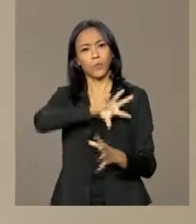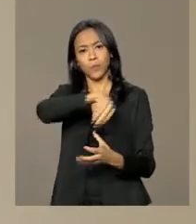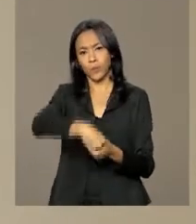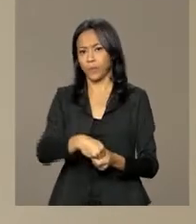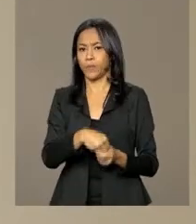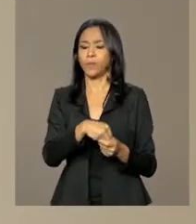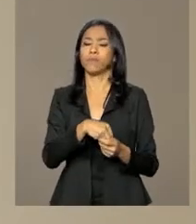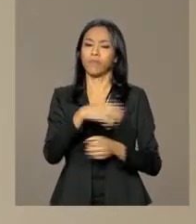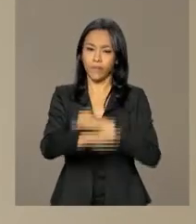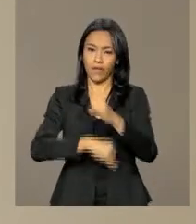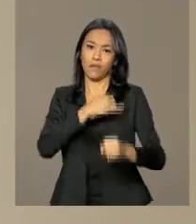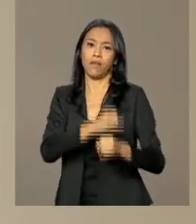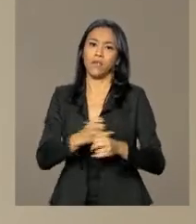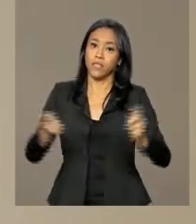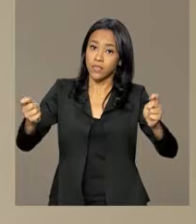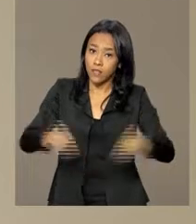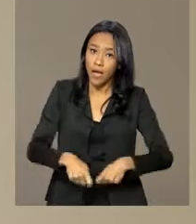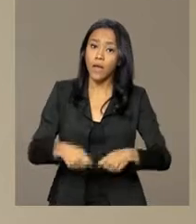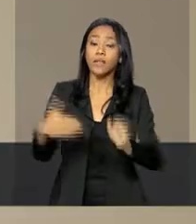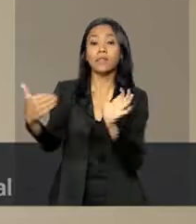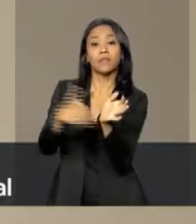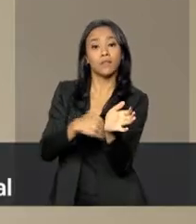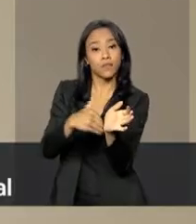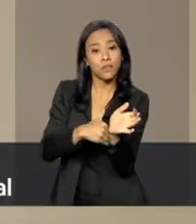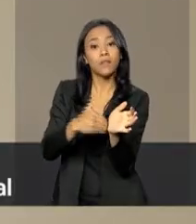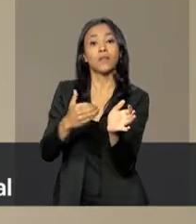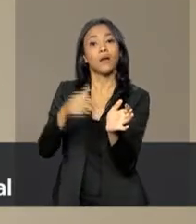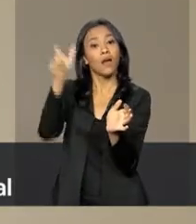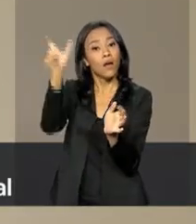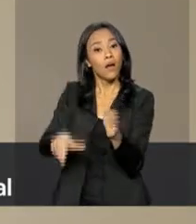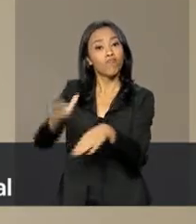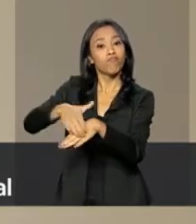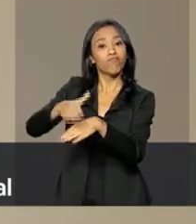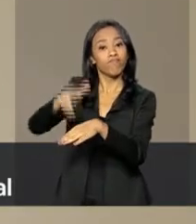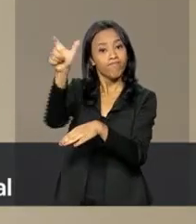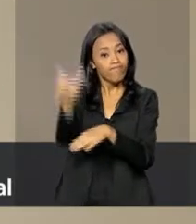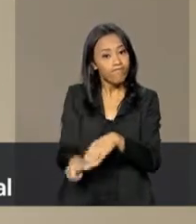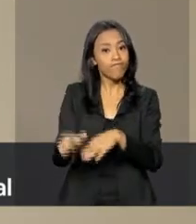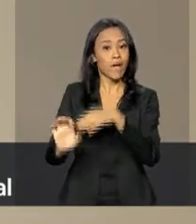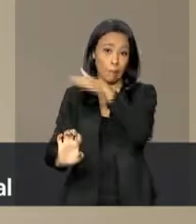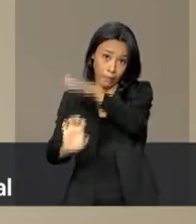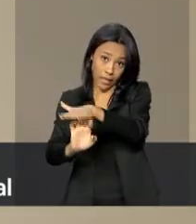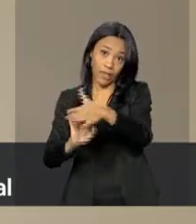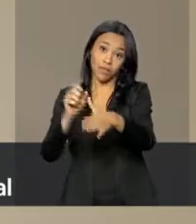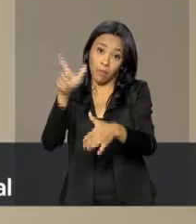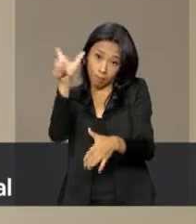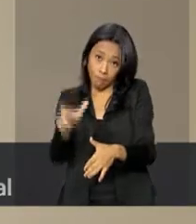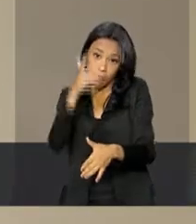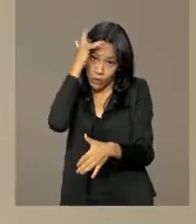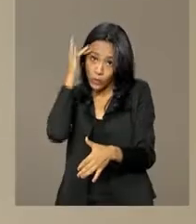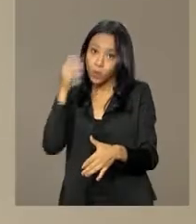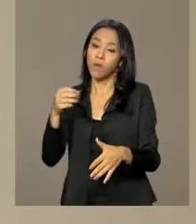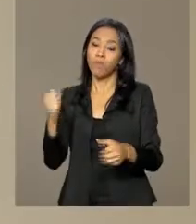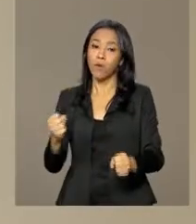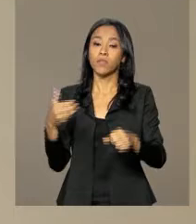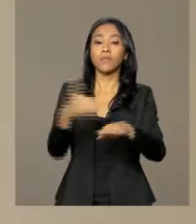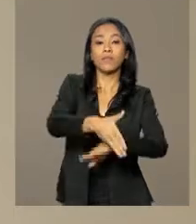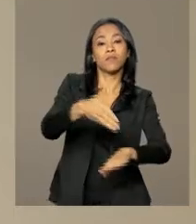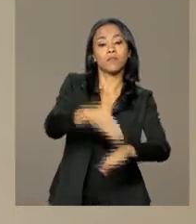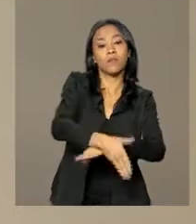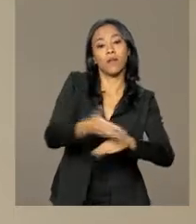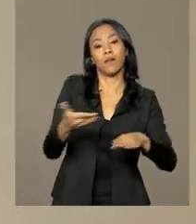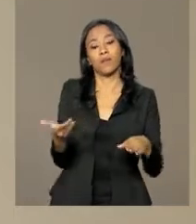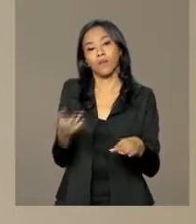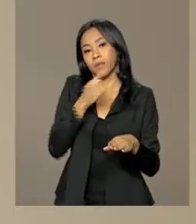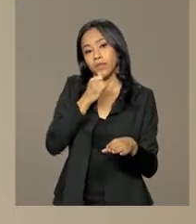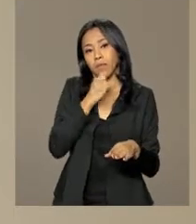internet, é possível, mediante senha, o próprio contribuinte, o dono da empresa, acessar, no caso